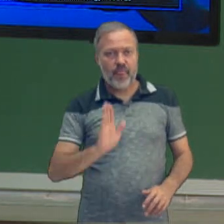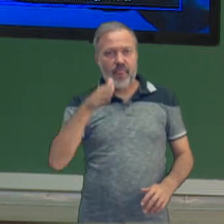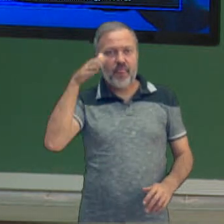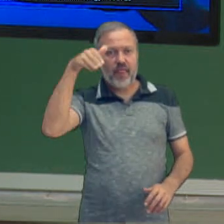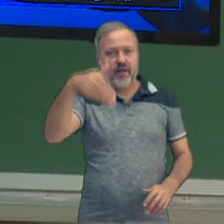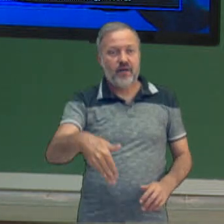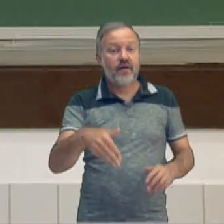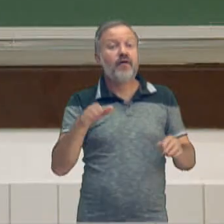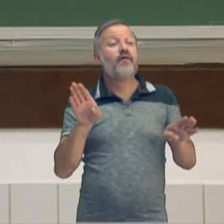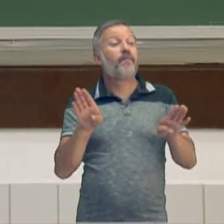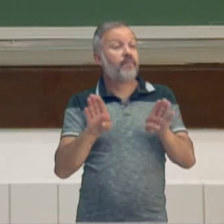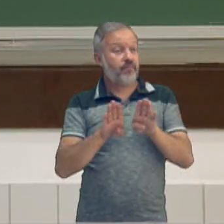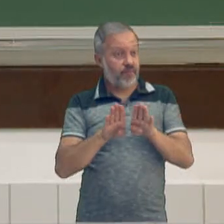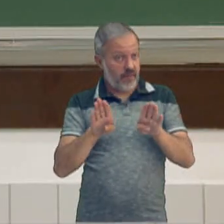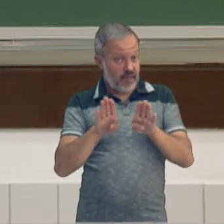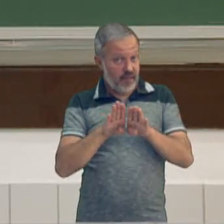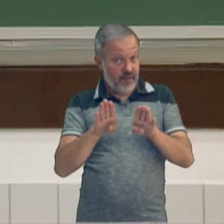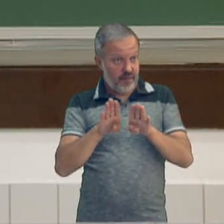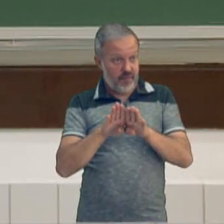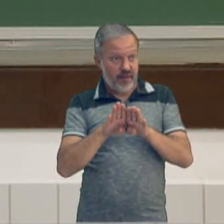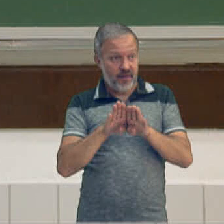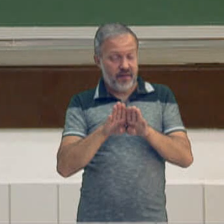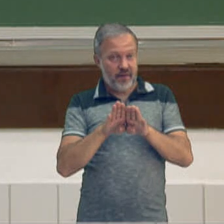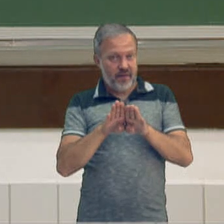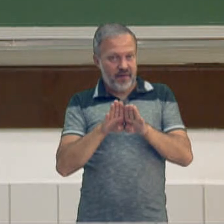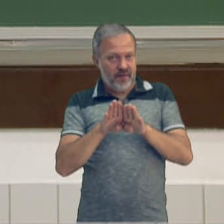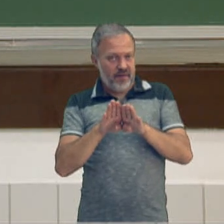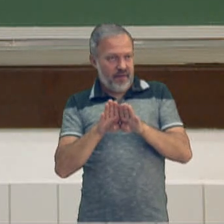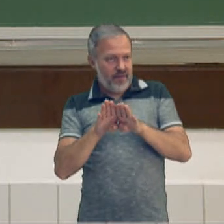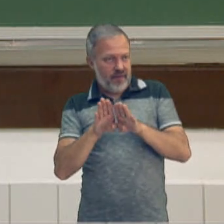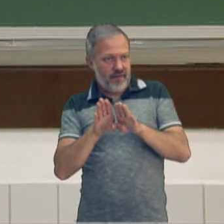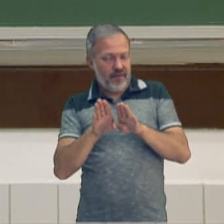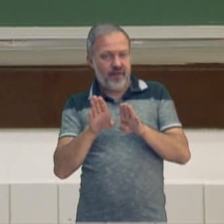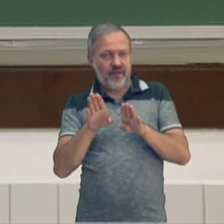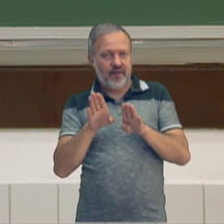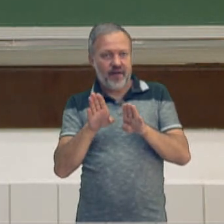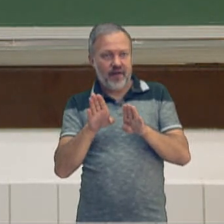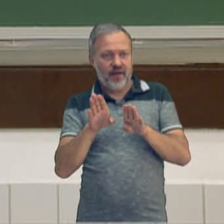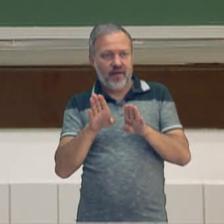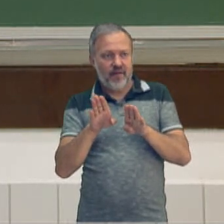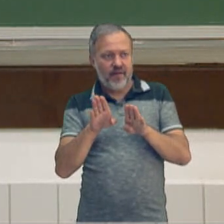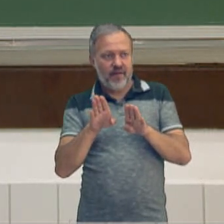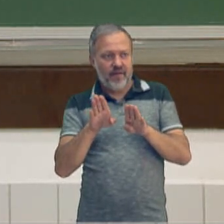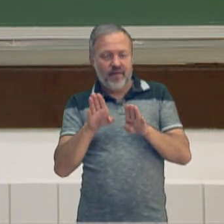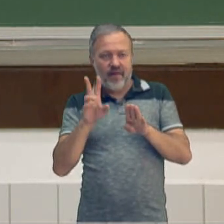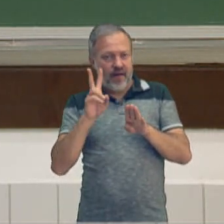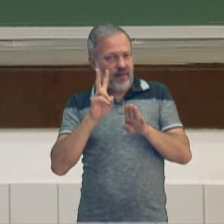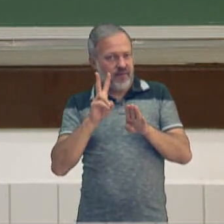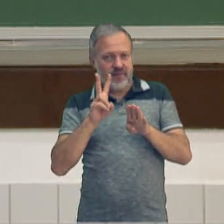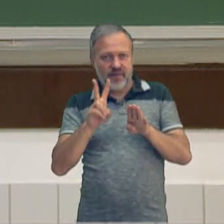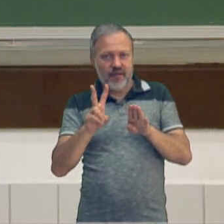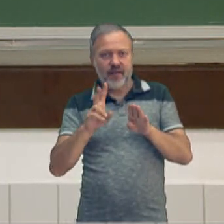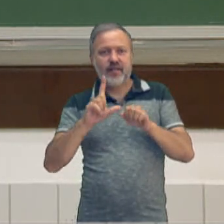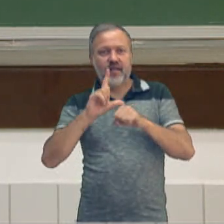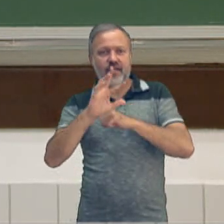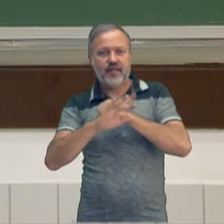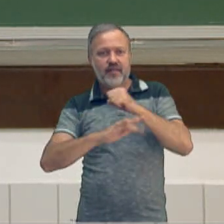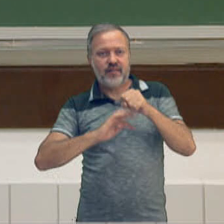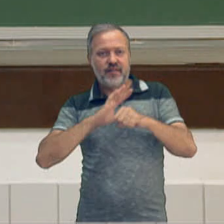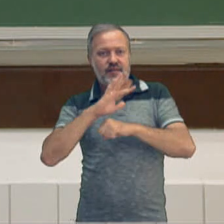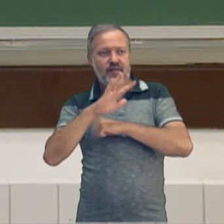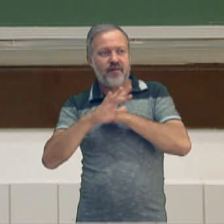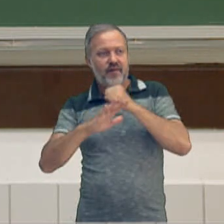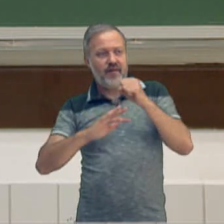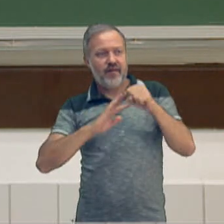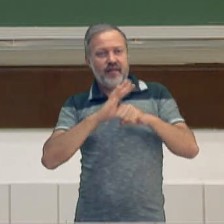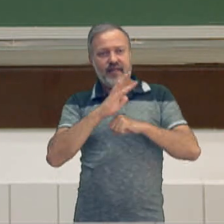física. Mas esses animais conseguem, então, ecolocalizar. Eles emitem um som, o som bate no substrato qualquer e retorna até a